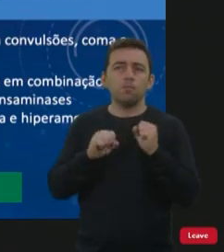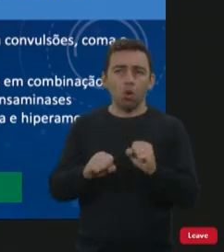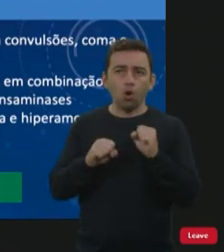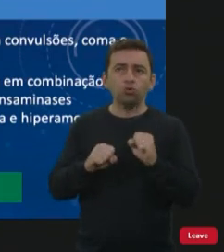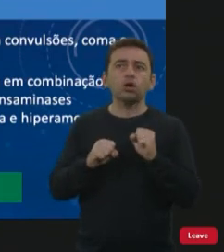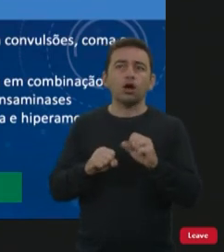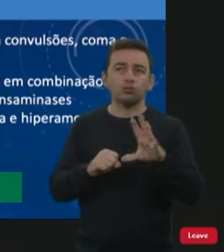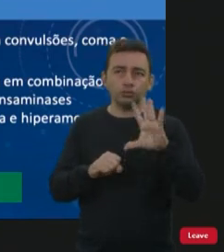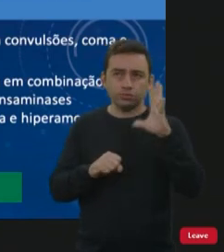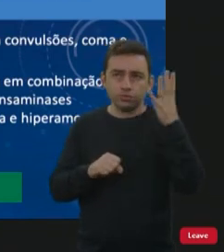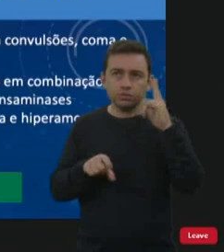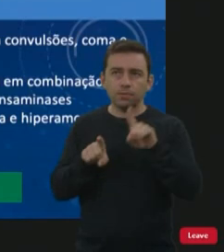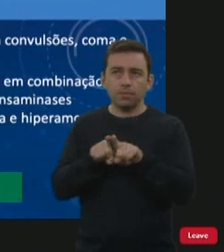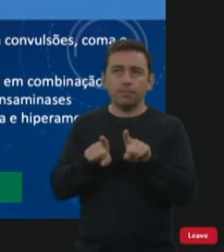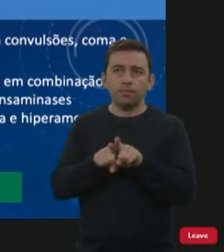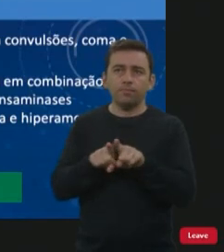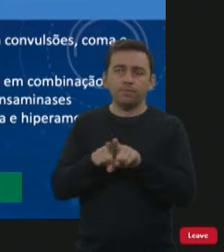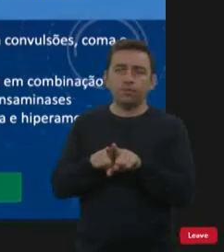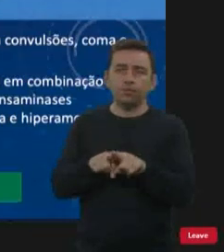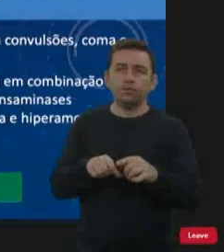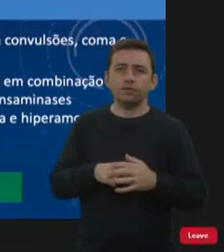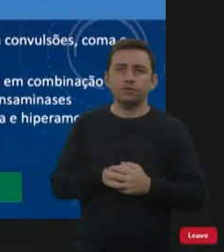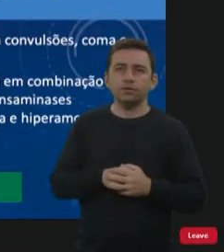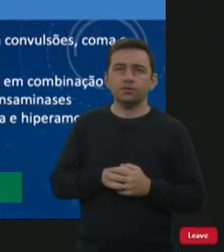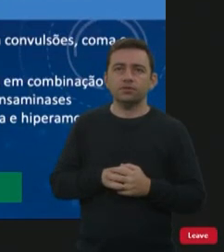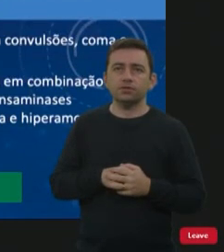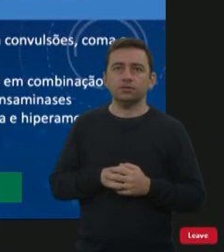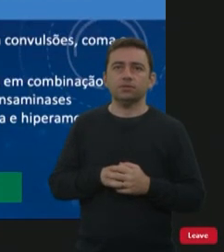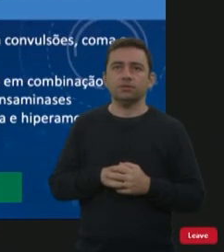acompanhar essas doenças também, né?